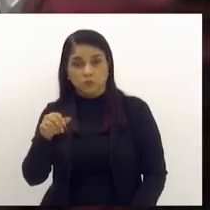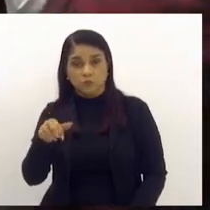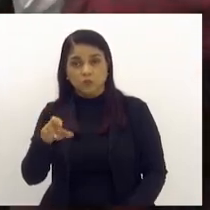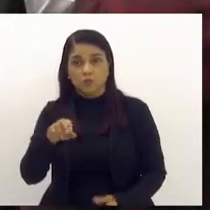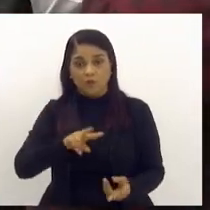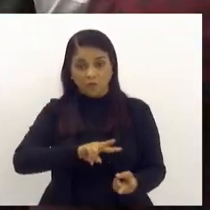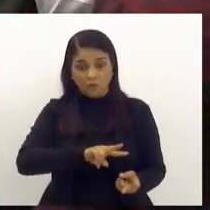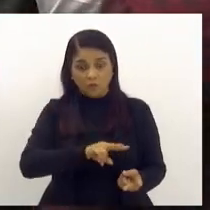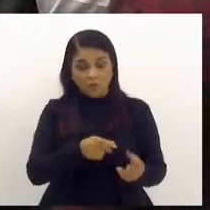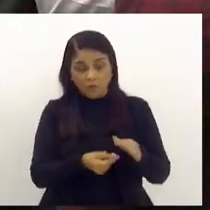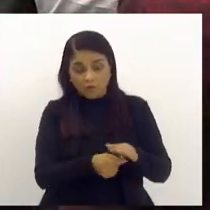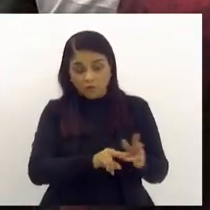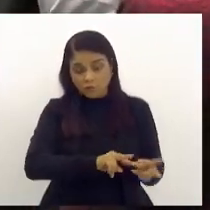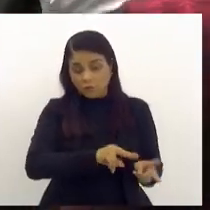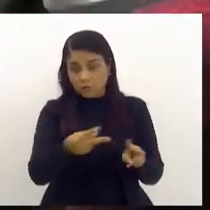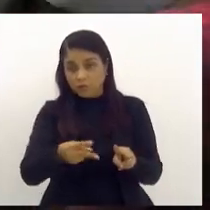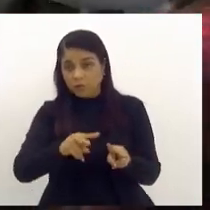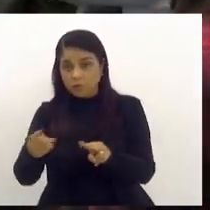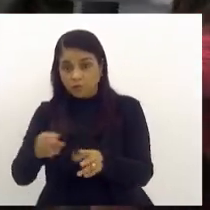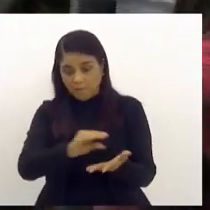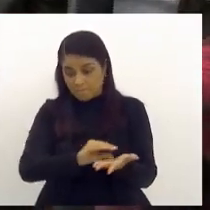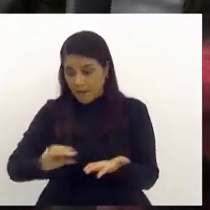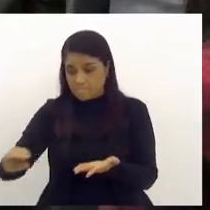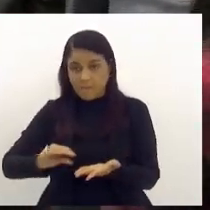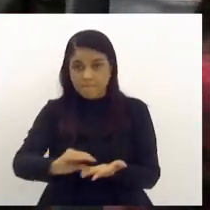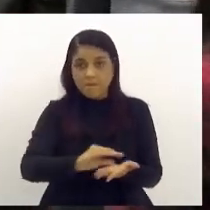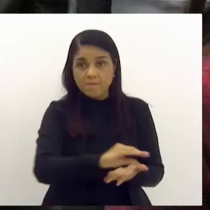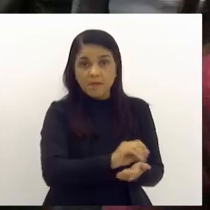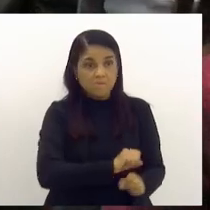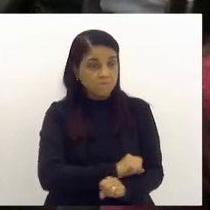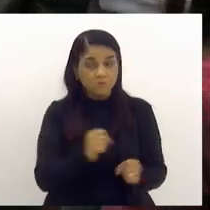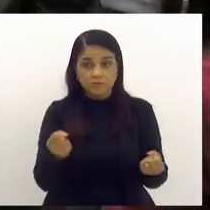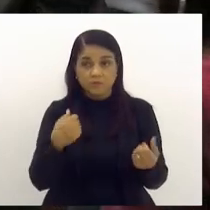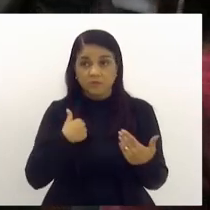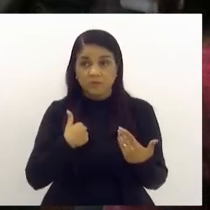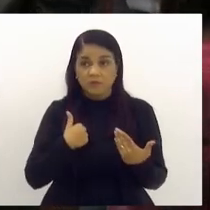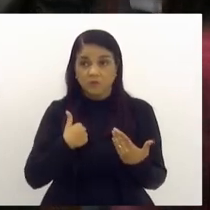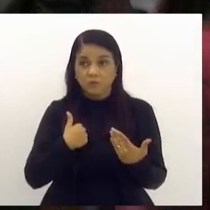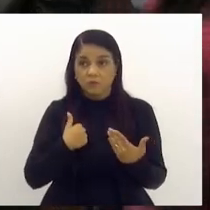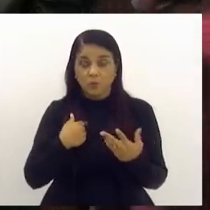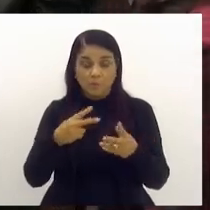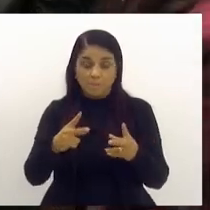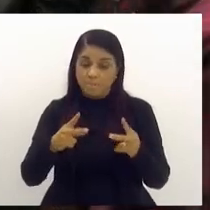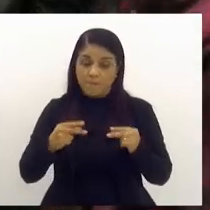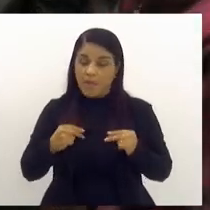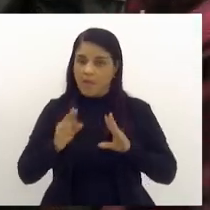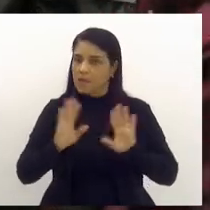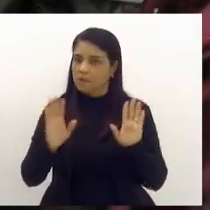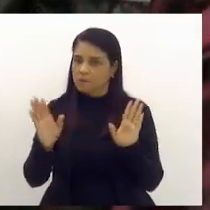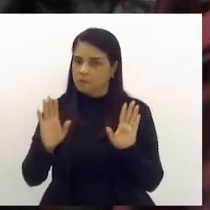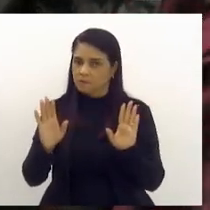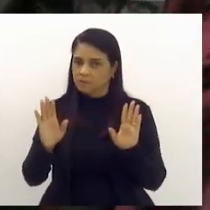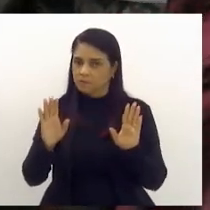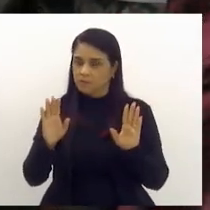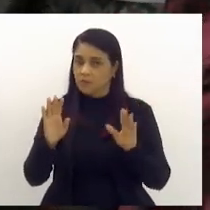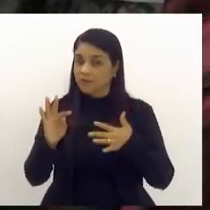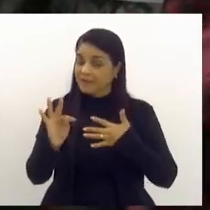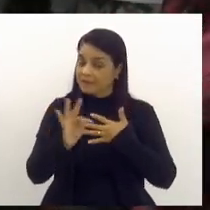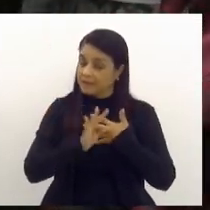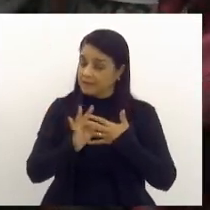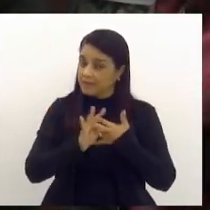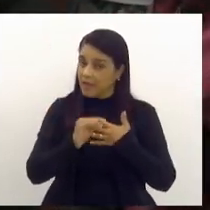a fundo? Não, eu não estou entrando em mérito. Eu estou falando